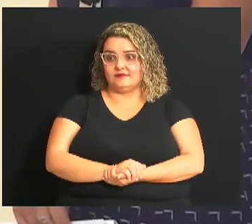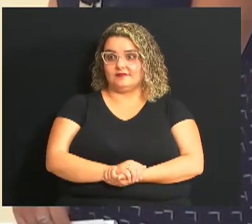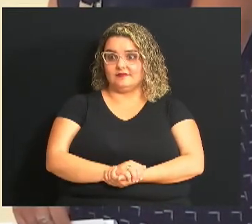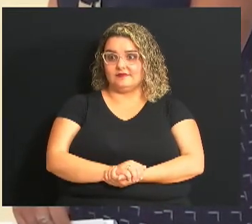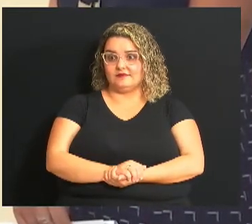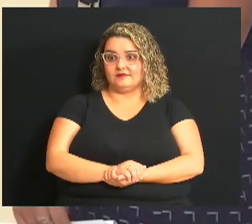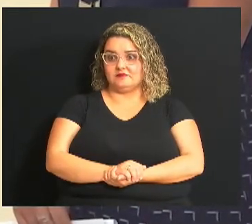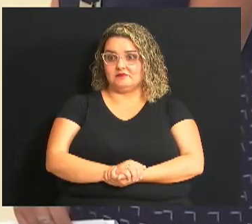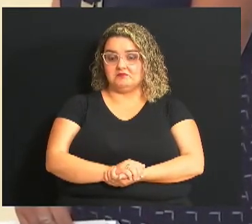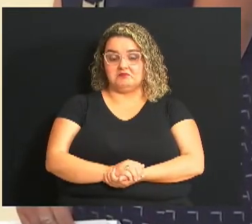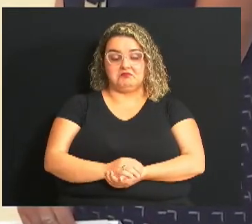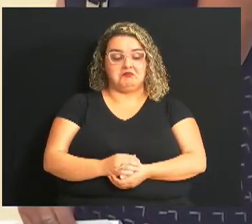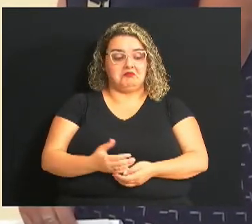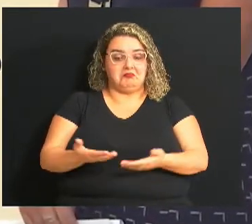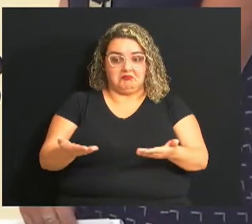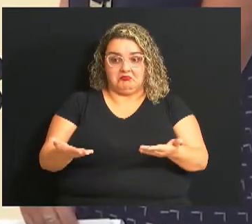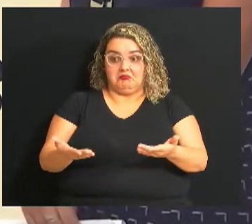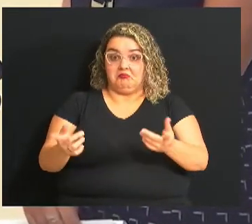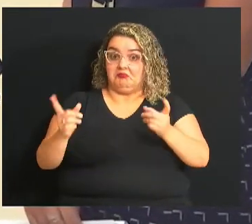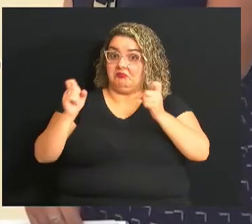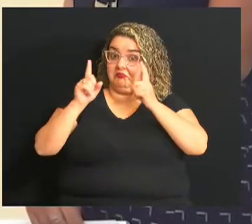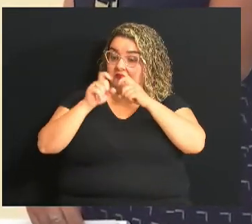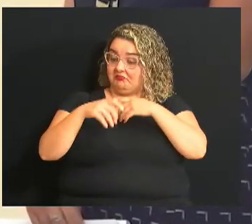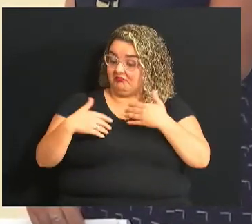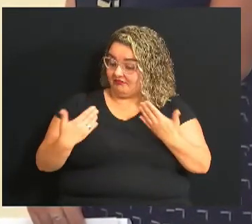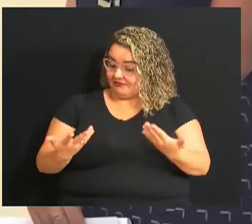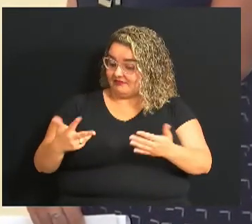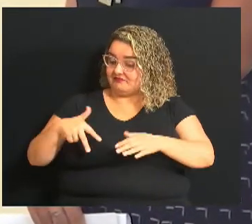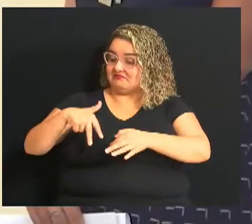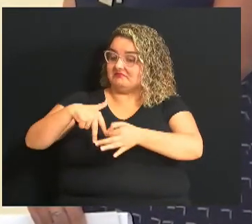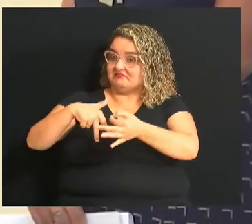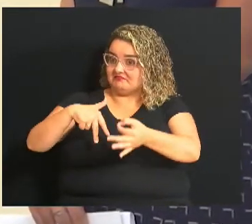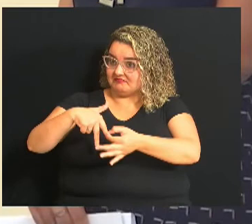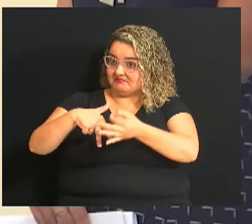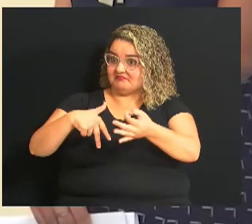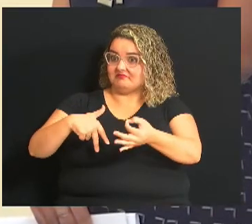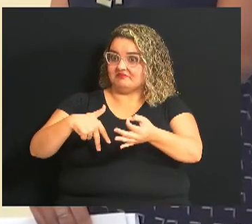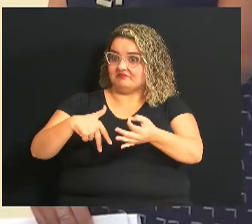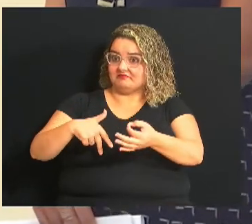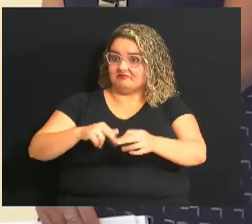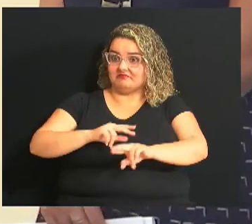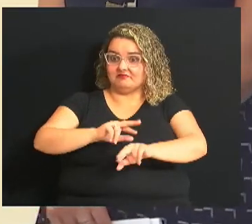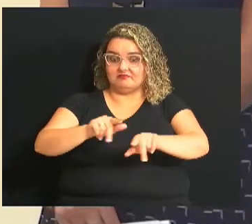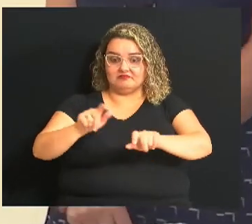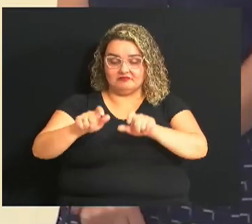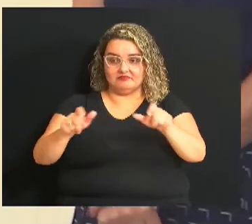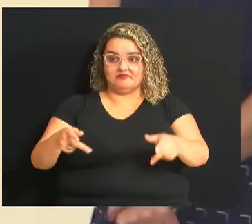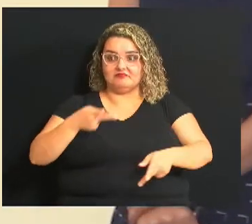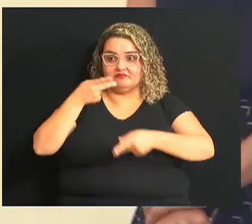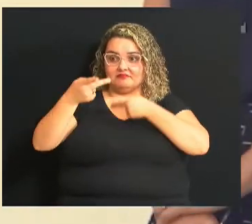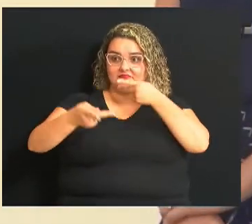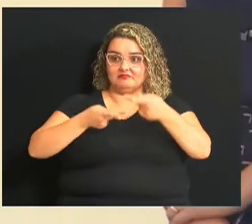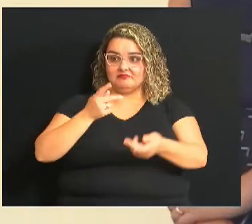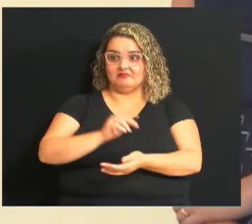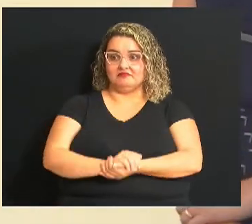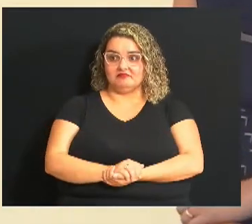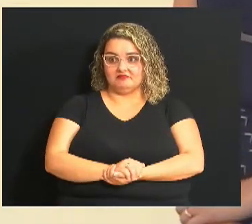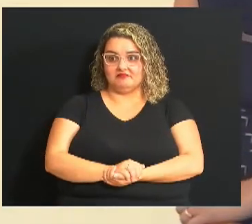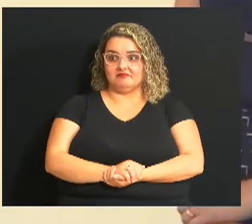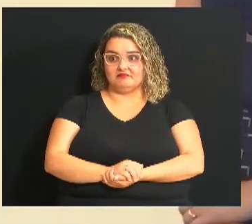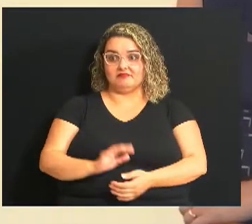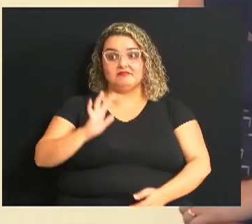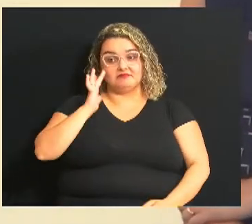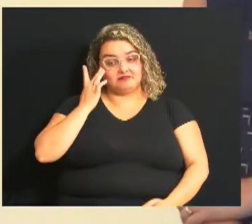desse tamanho fica bastante difícil, né? Depois que tantas pessoas falaram, acho que é bastante difícil